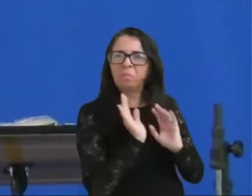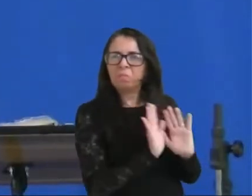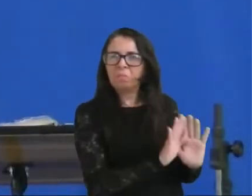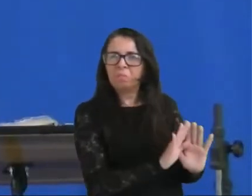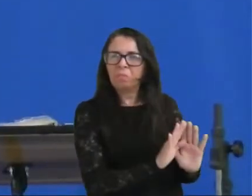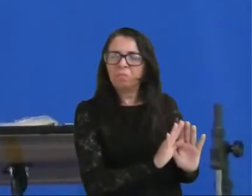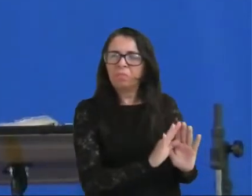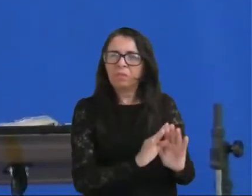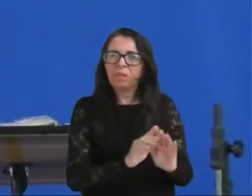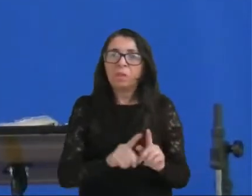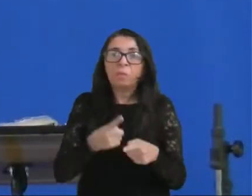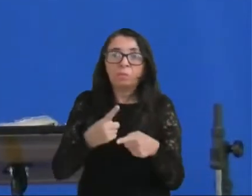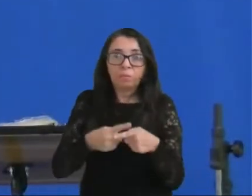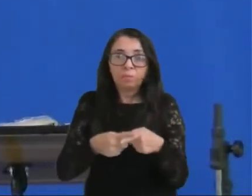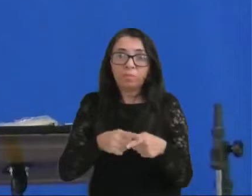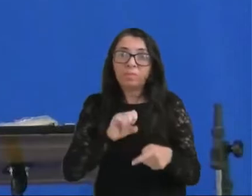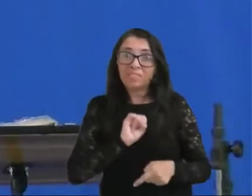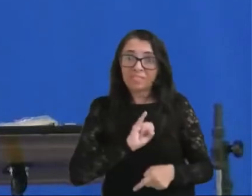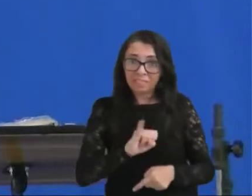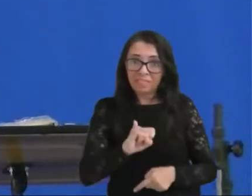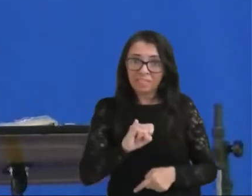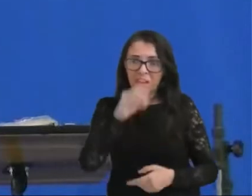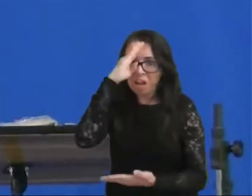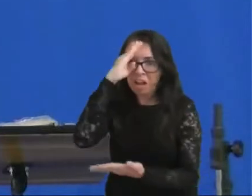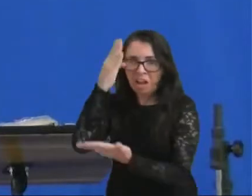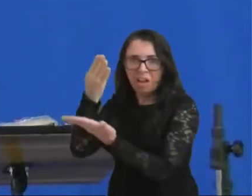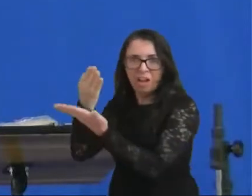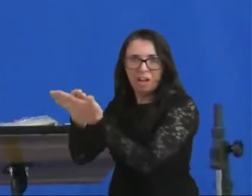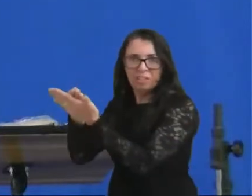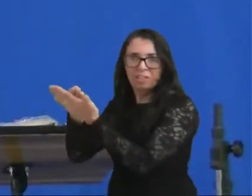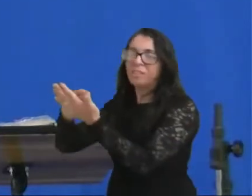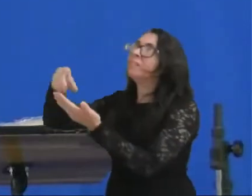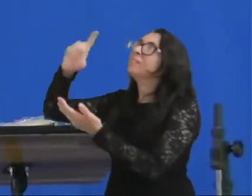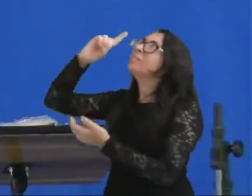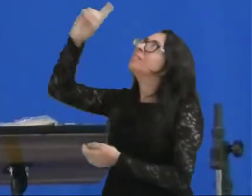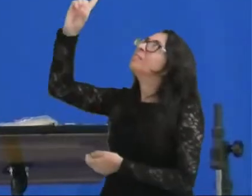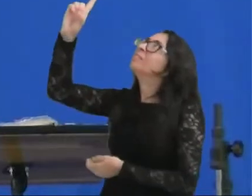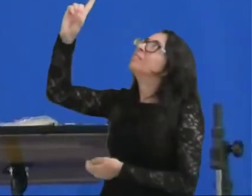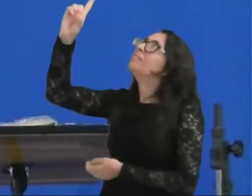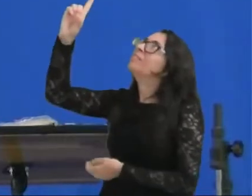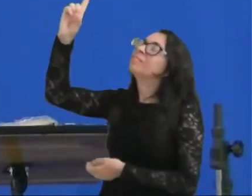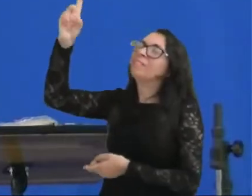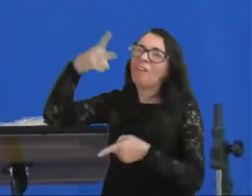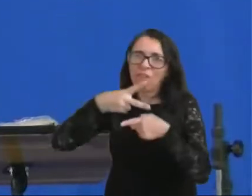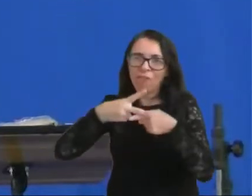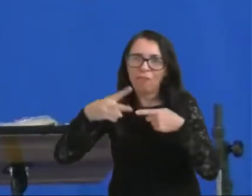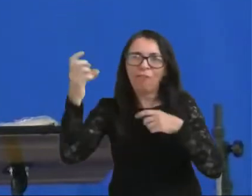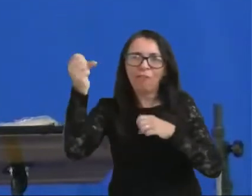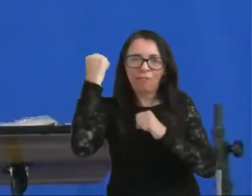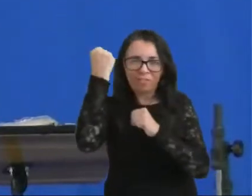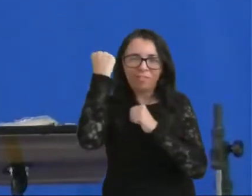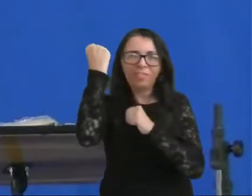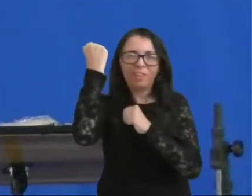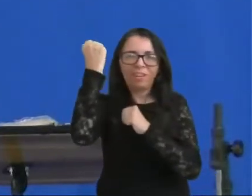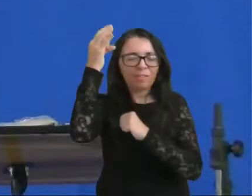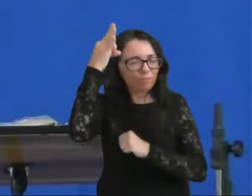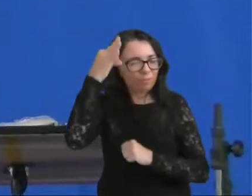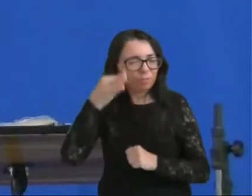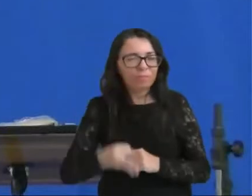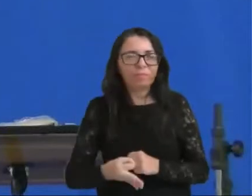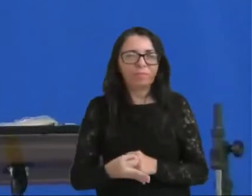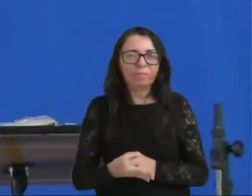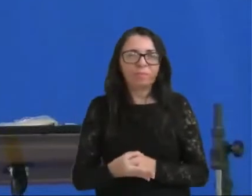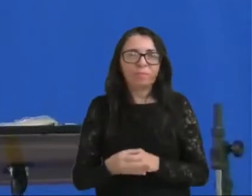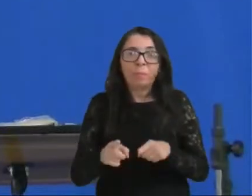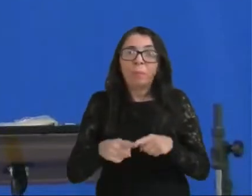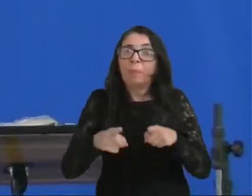mesma. Você entende isso? Você é uma pessoa que tem lutado para fazer a vontade de Deus? Você